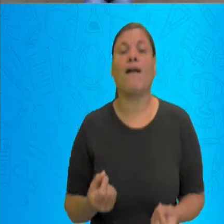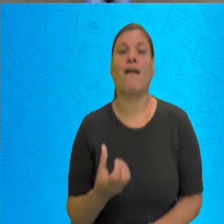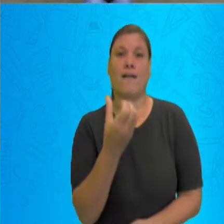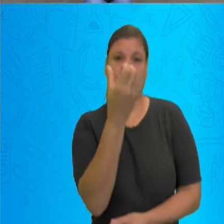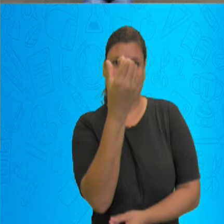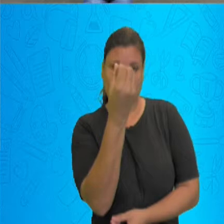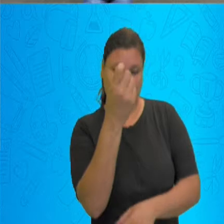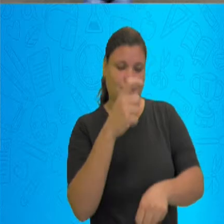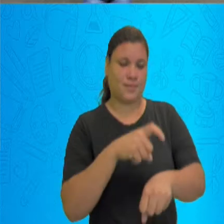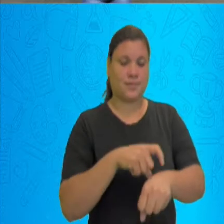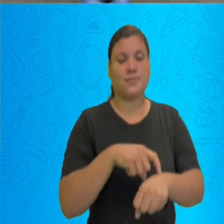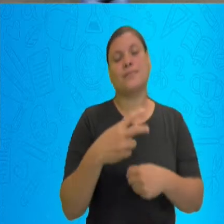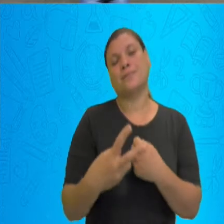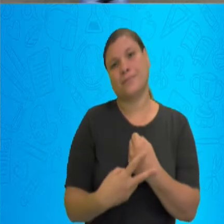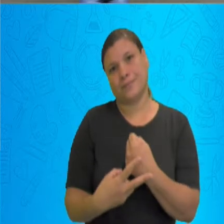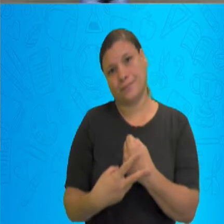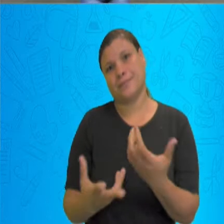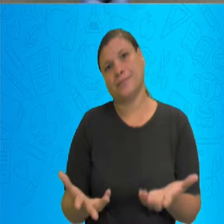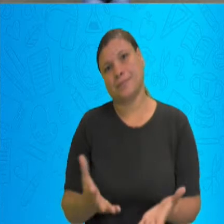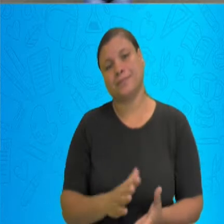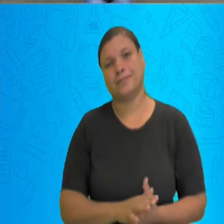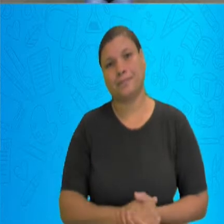de 6 tempos verbais.